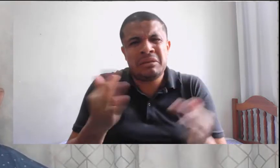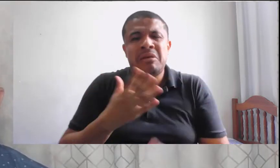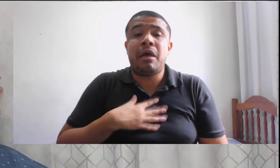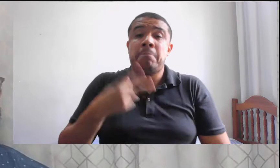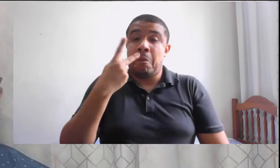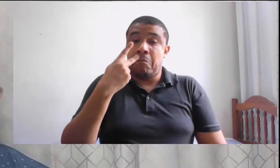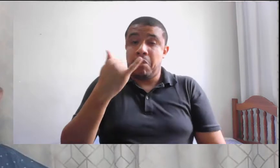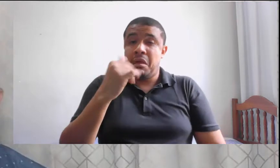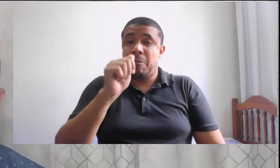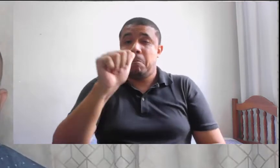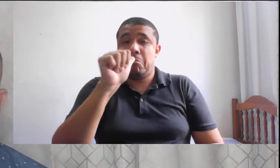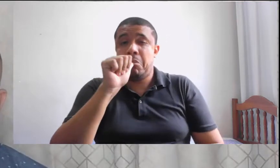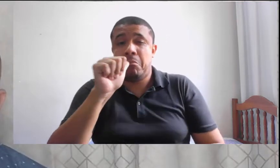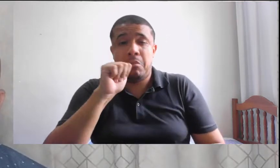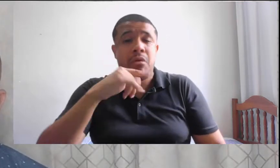um alcoólatra.